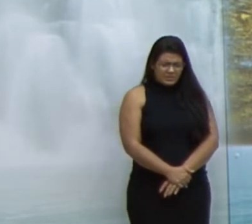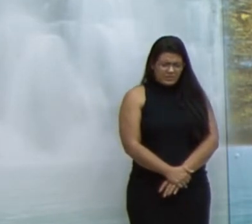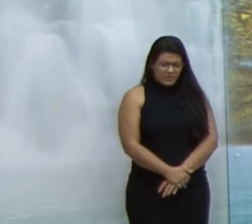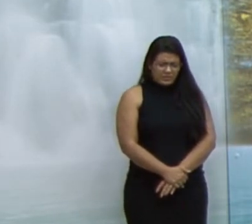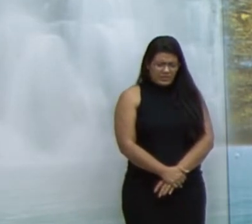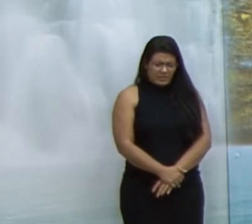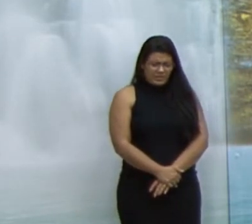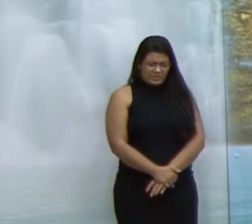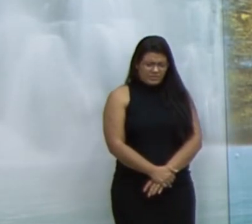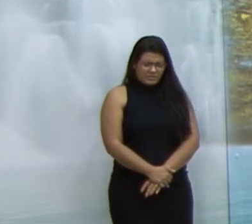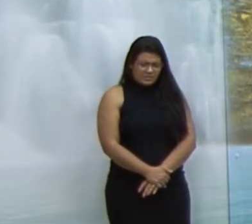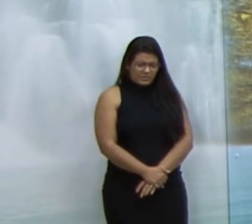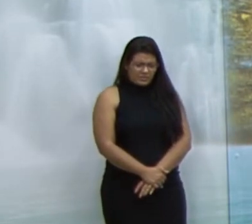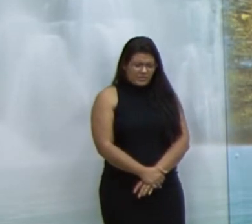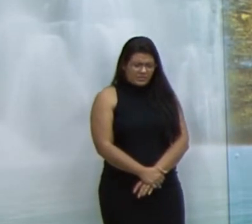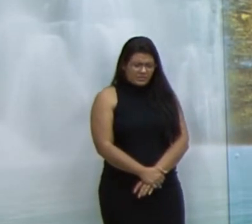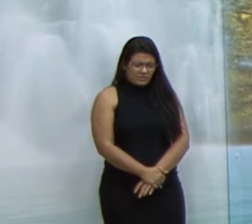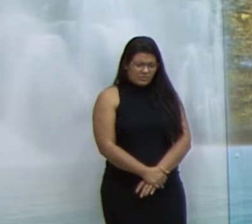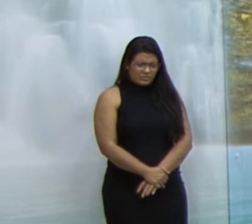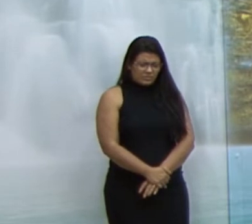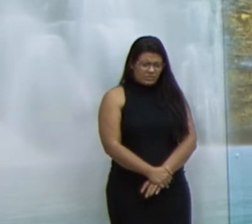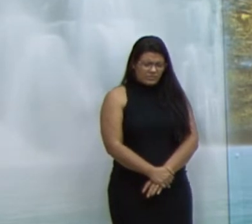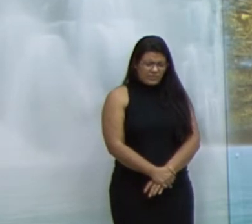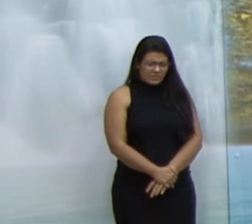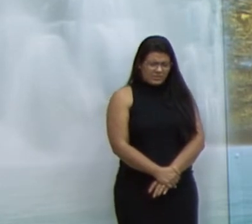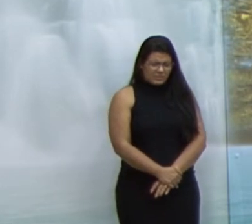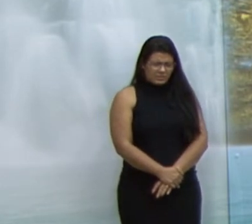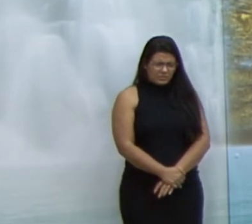A noiva é santa.